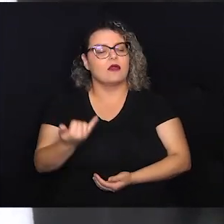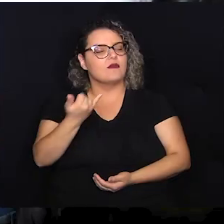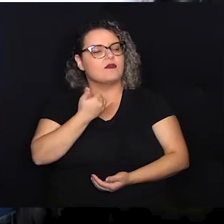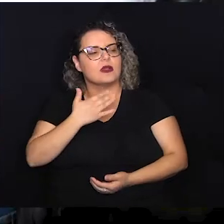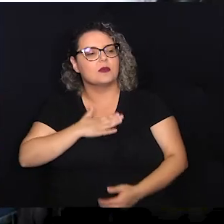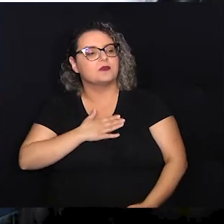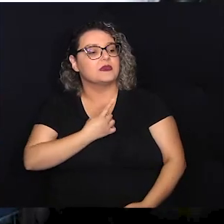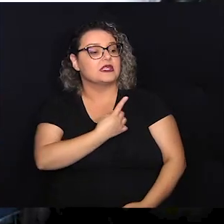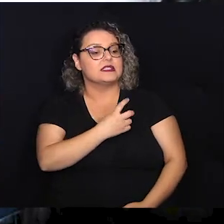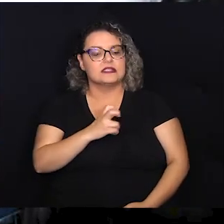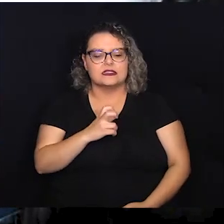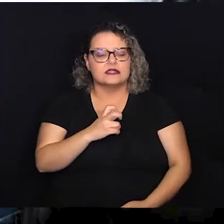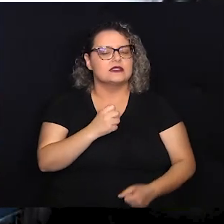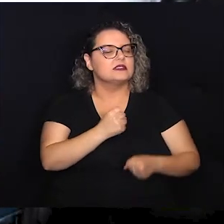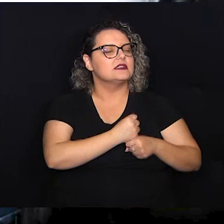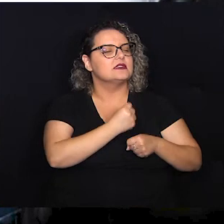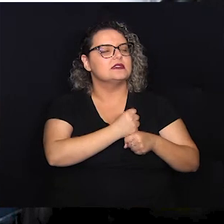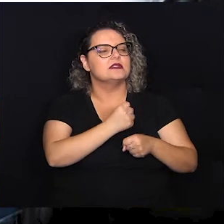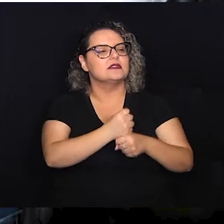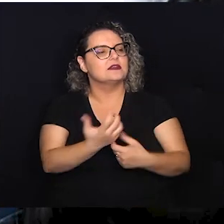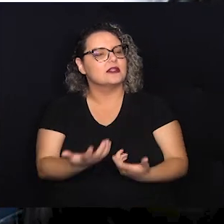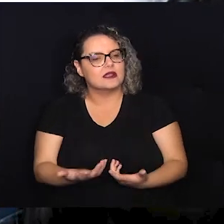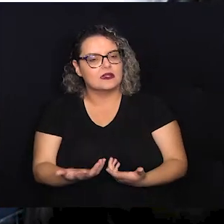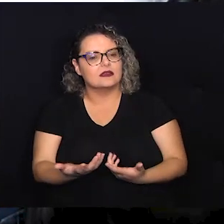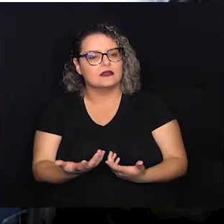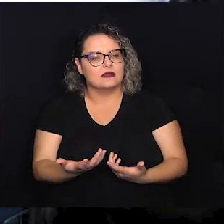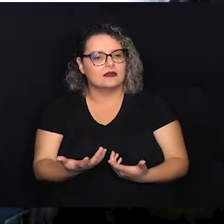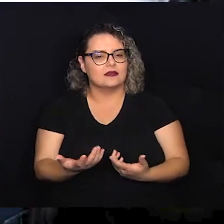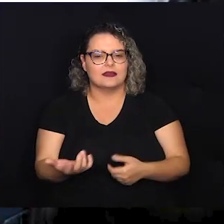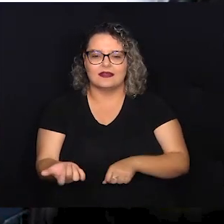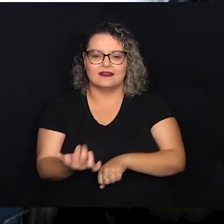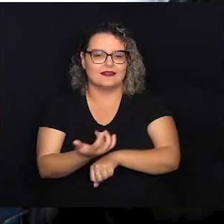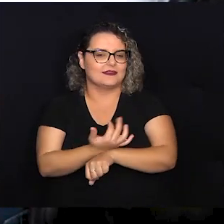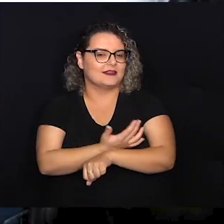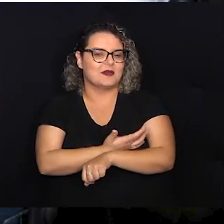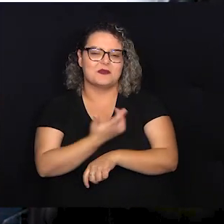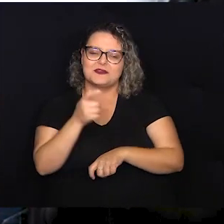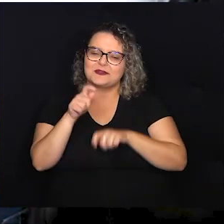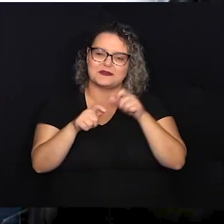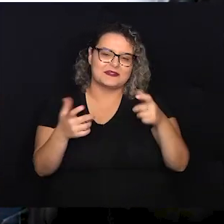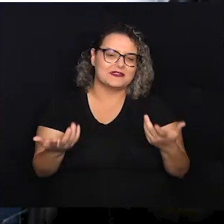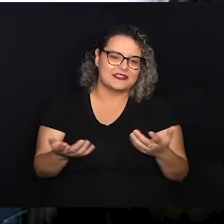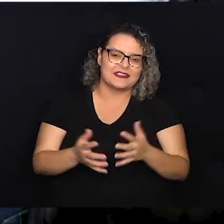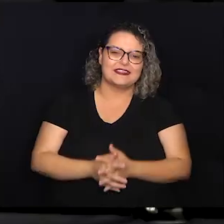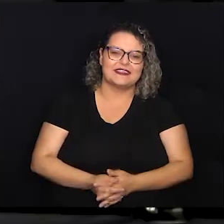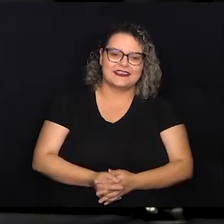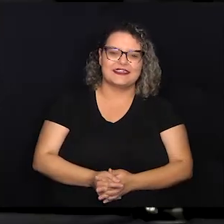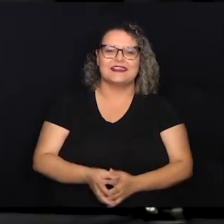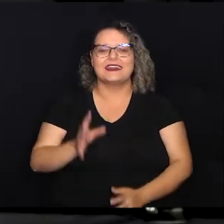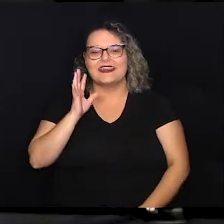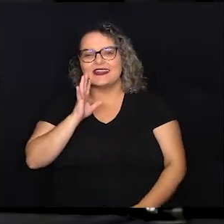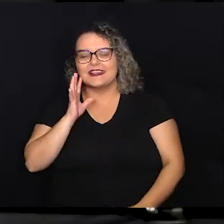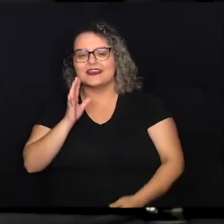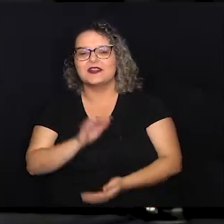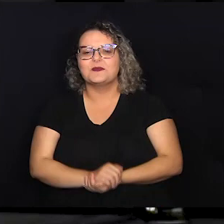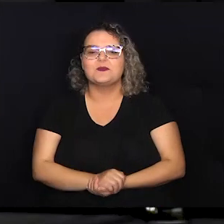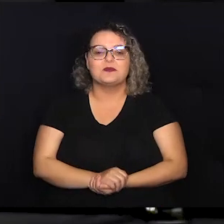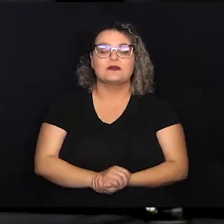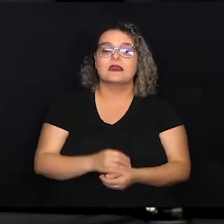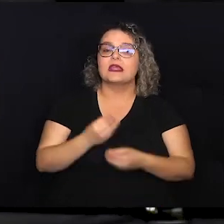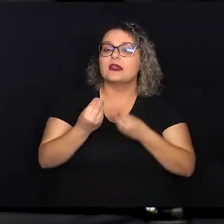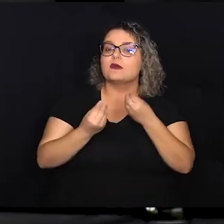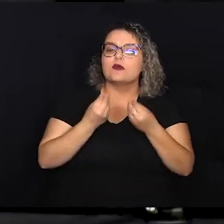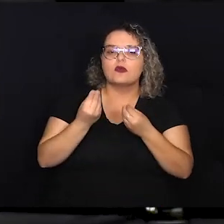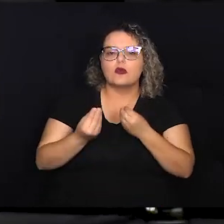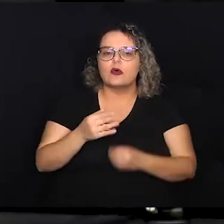Ah, é? E conta para mim desses 15 anos, já que ele está super emocionado aqui, gente. Olha,